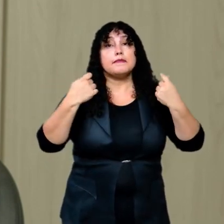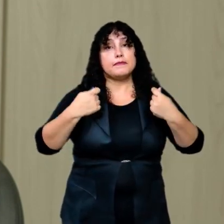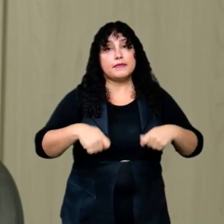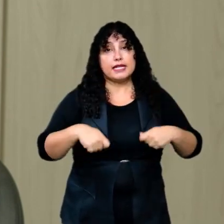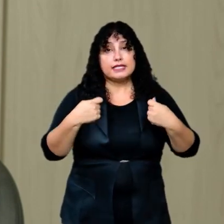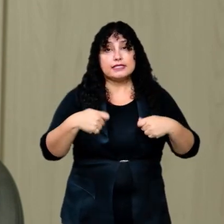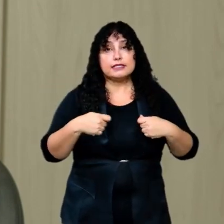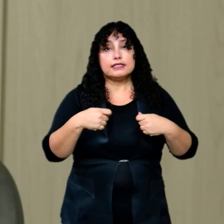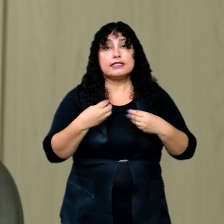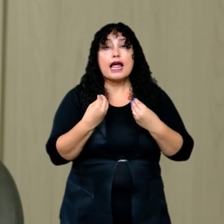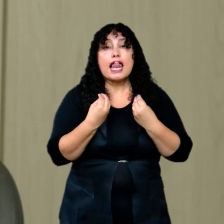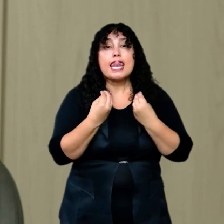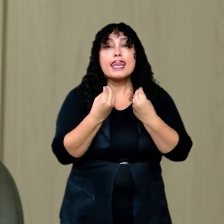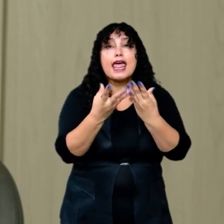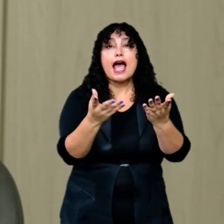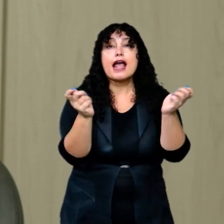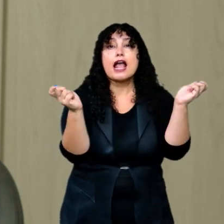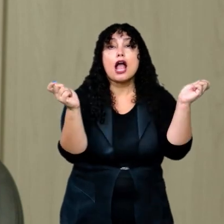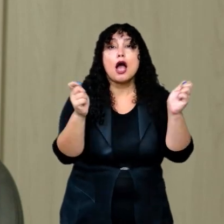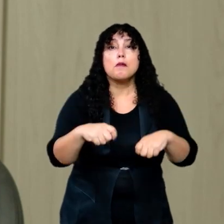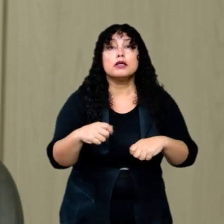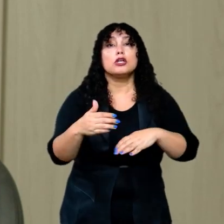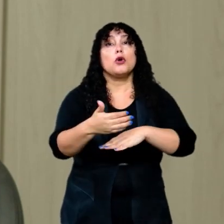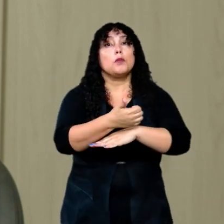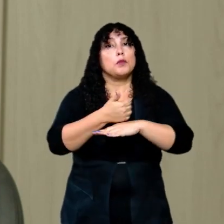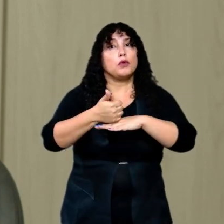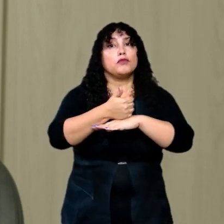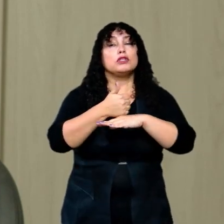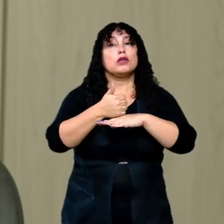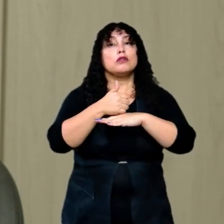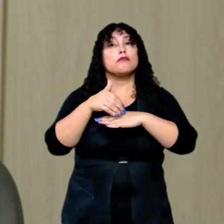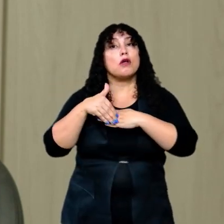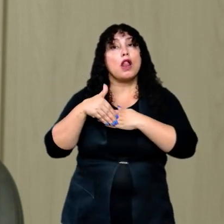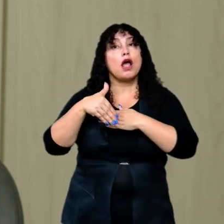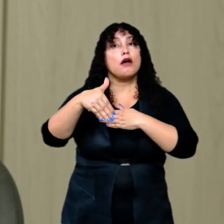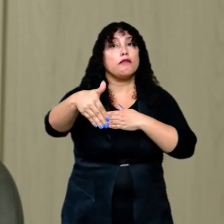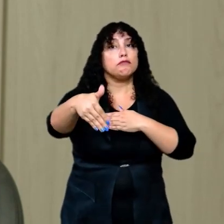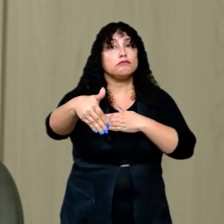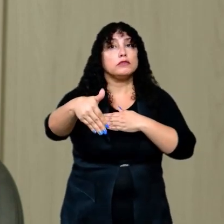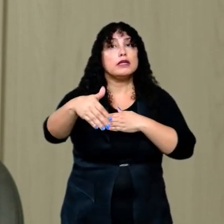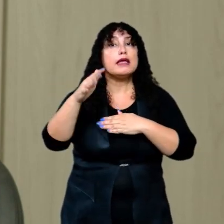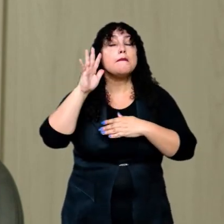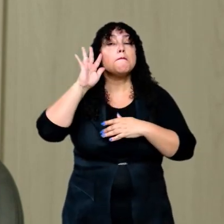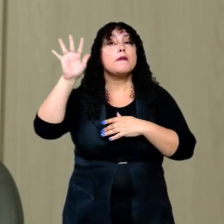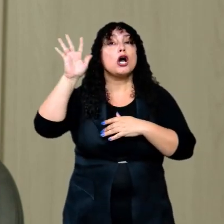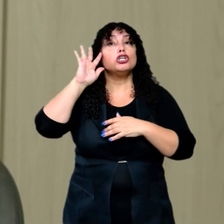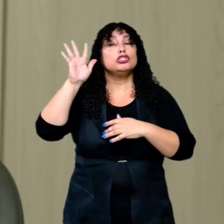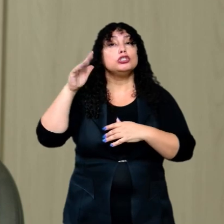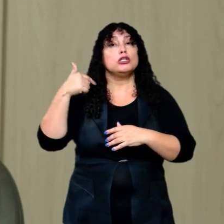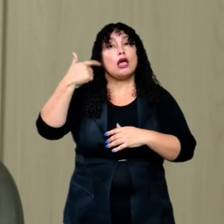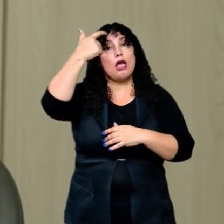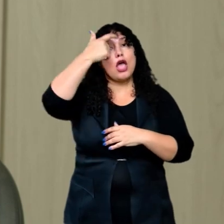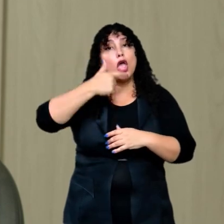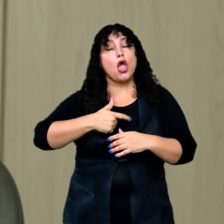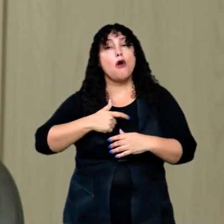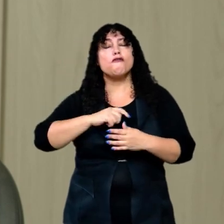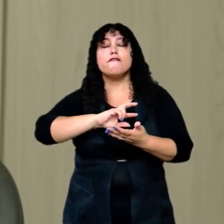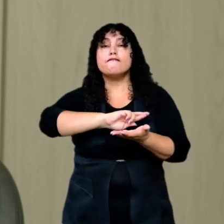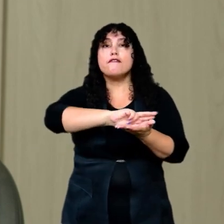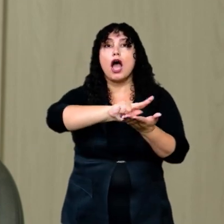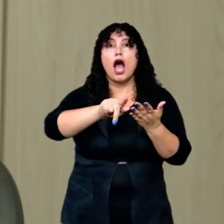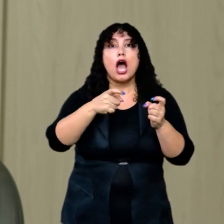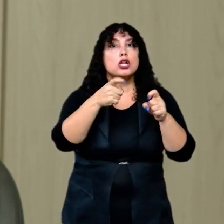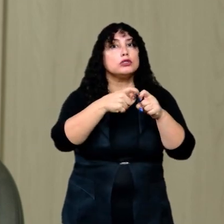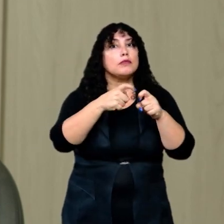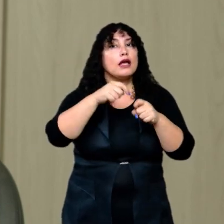precisa dar a capacitação para esses profissionais que vão estar lá na ponta. Você imagine, eu passei por vários